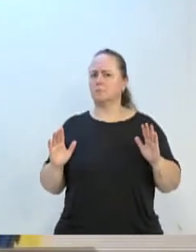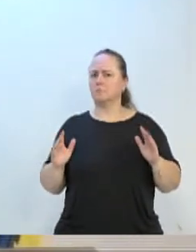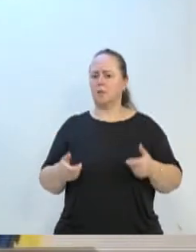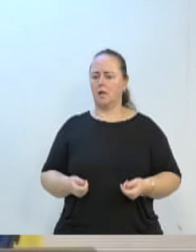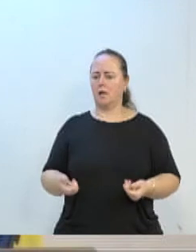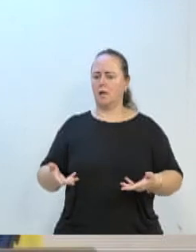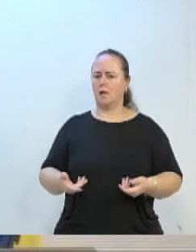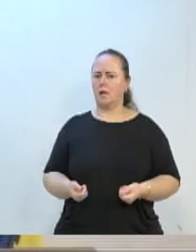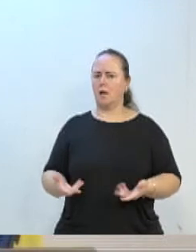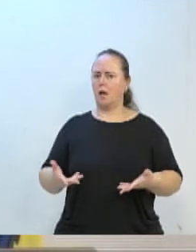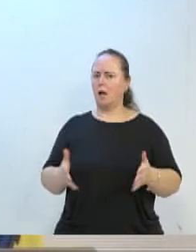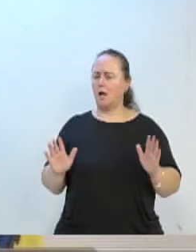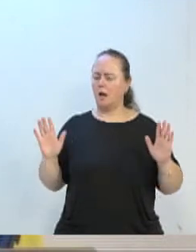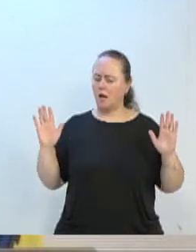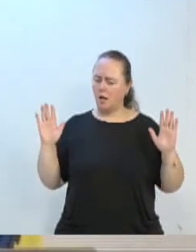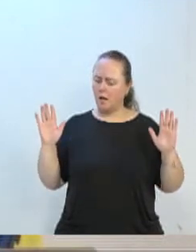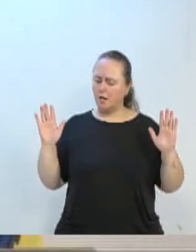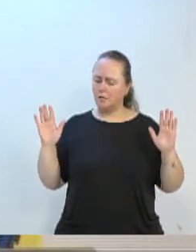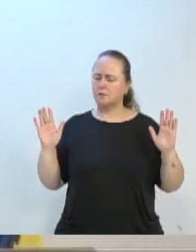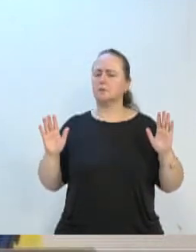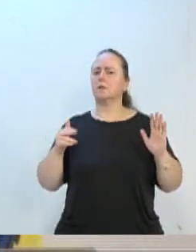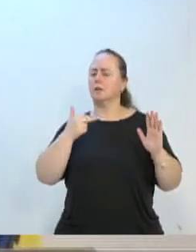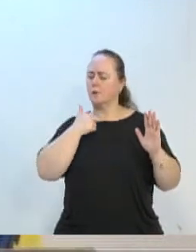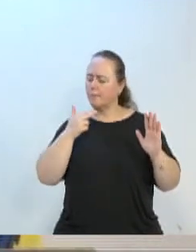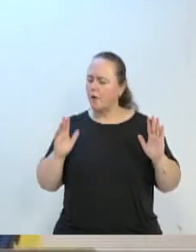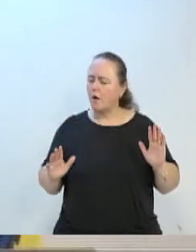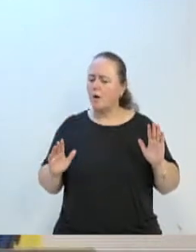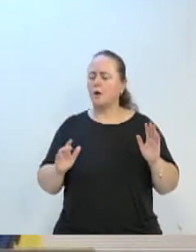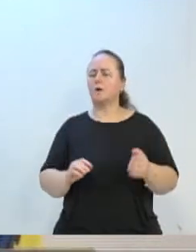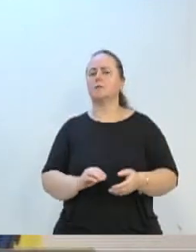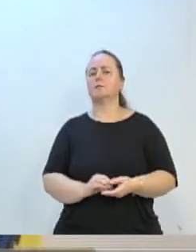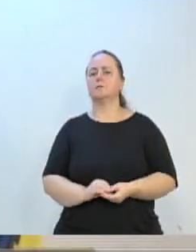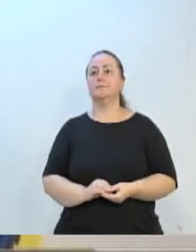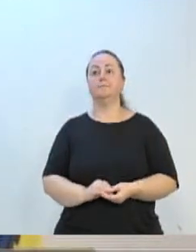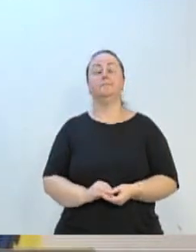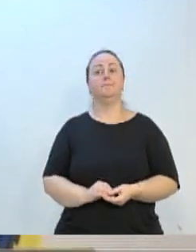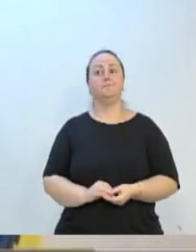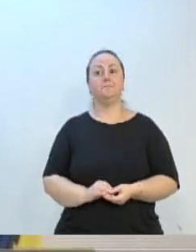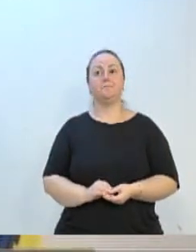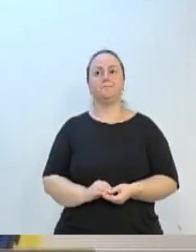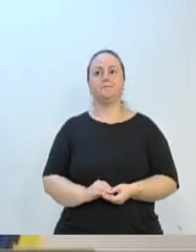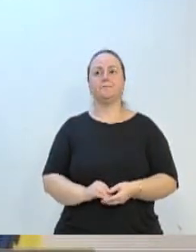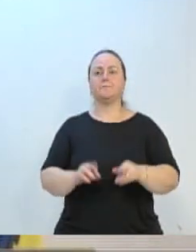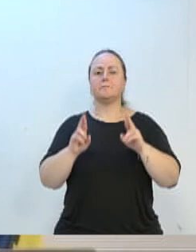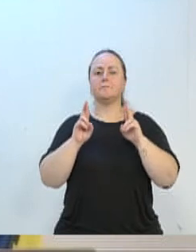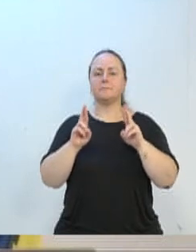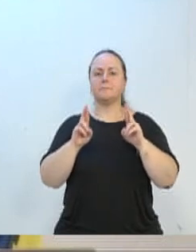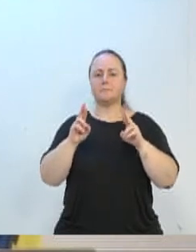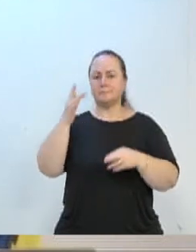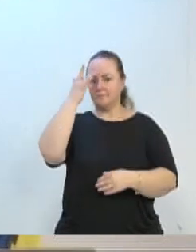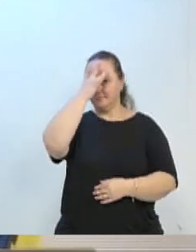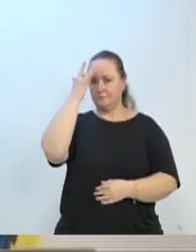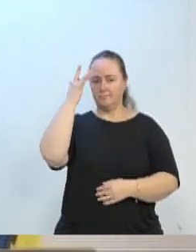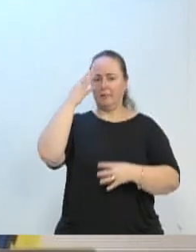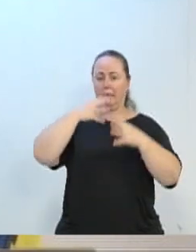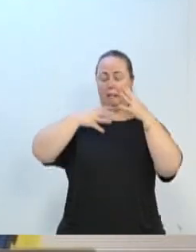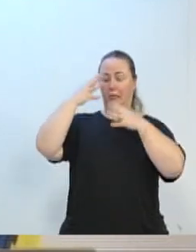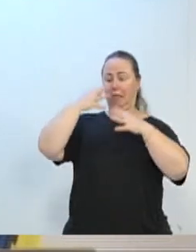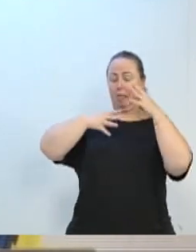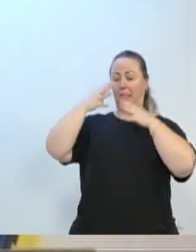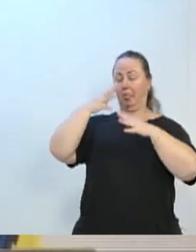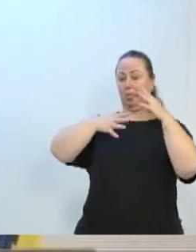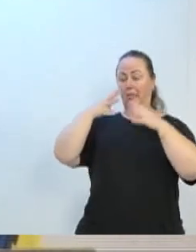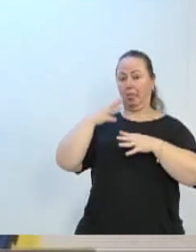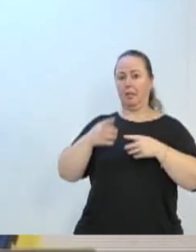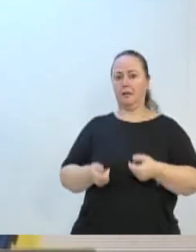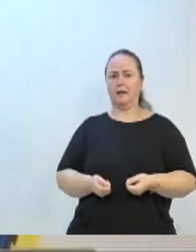alto né Vereador eu acho que não deveriam mas espero que o pessoal que acompanha que critica os vereadores que às vezes gastam